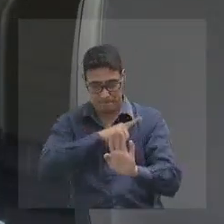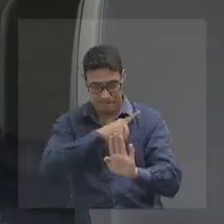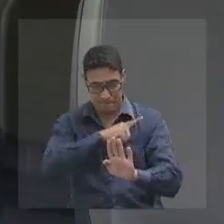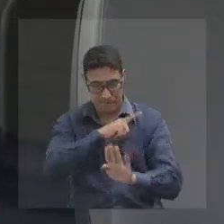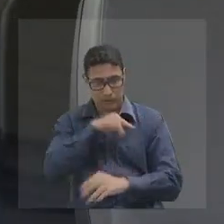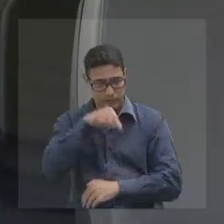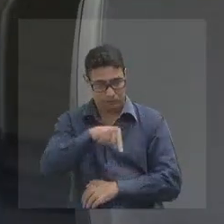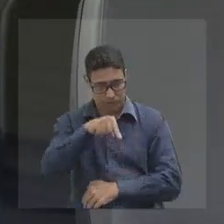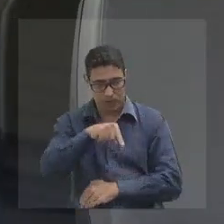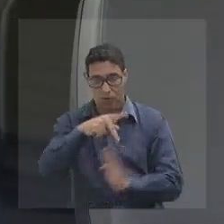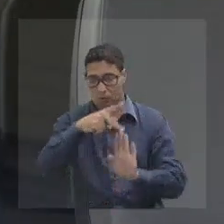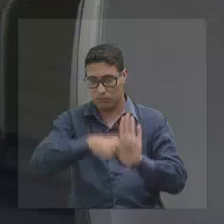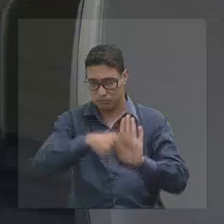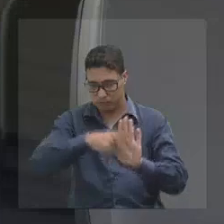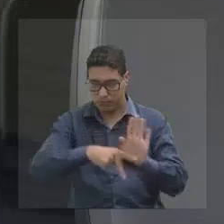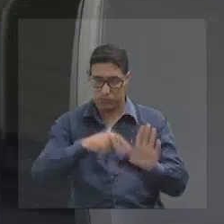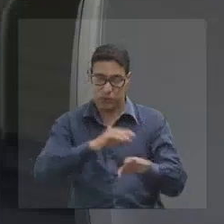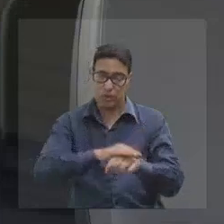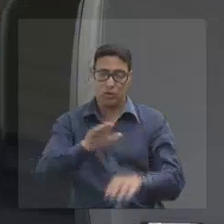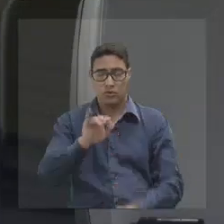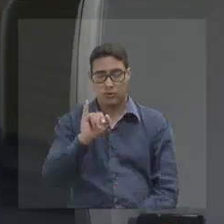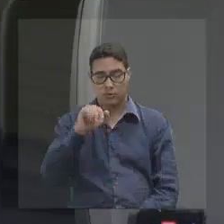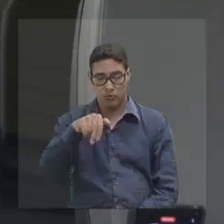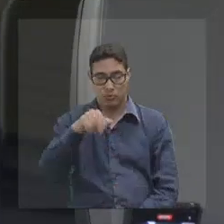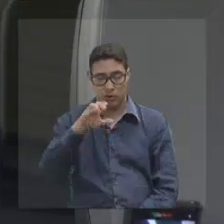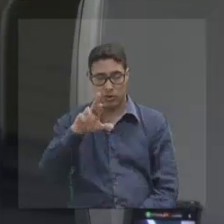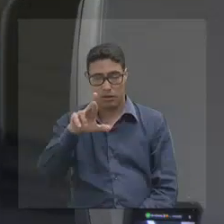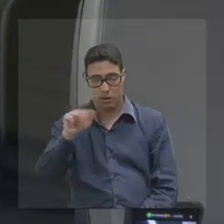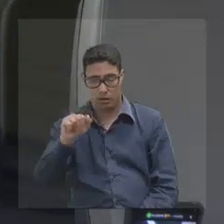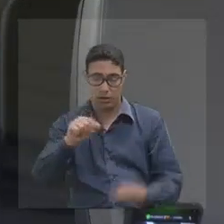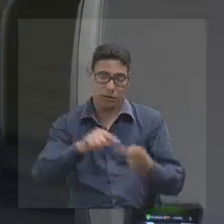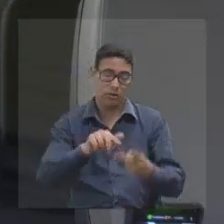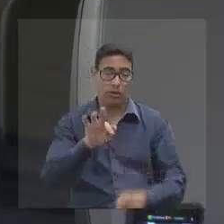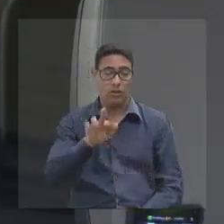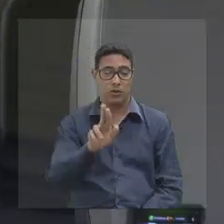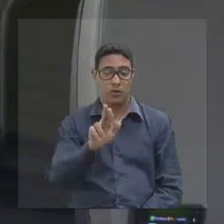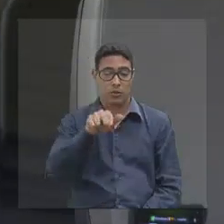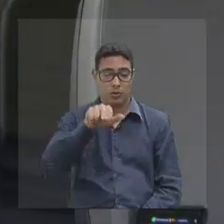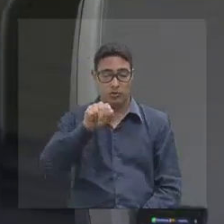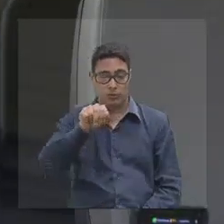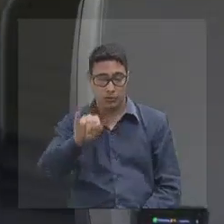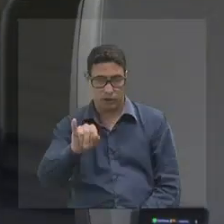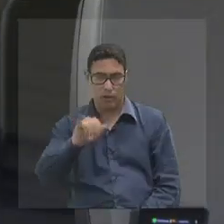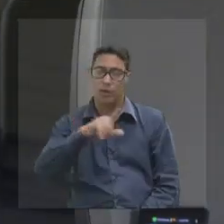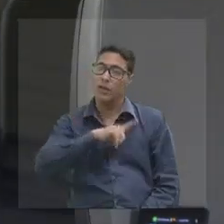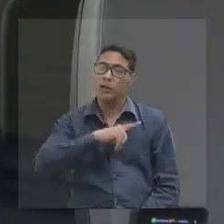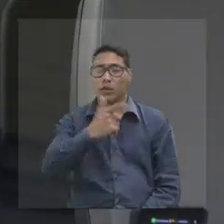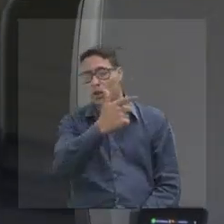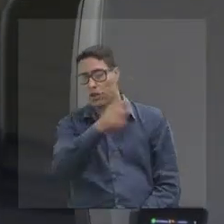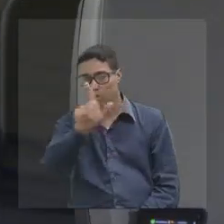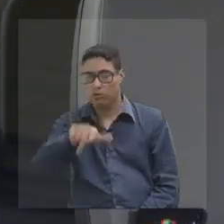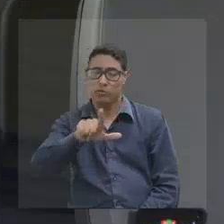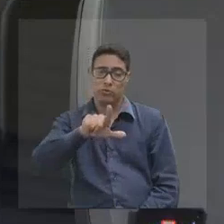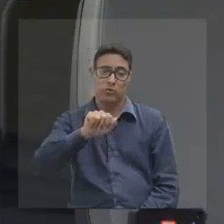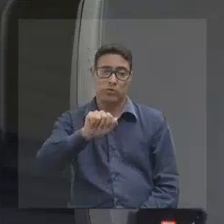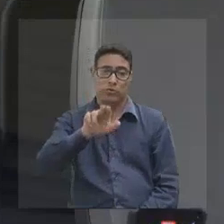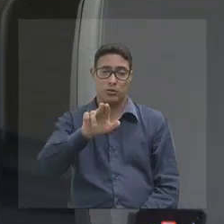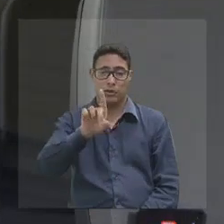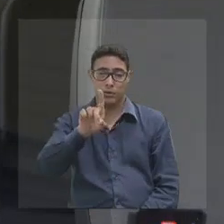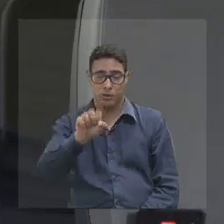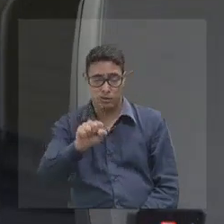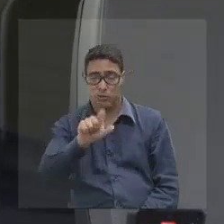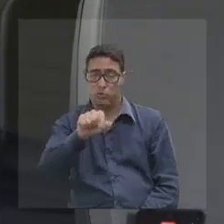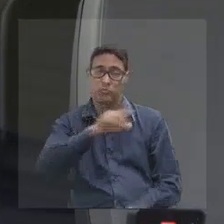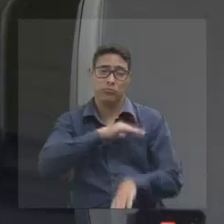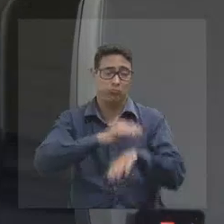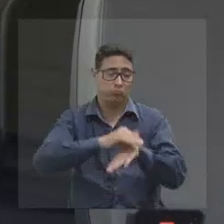foi um projeto escrito com Incra a Funai então assim tem outros laudos no projeto que que podem